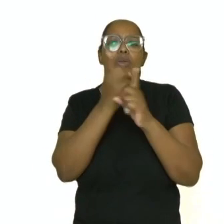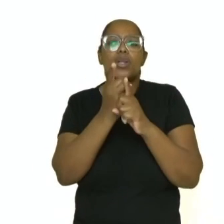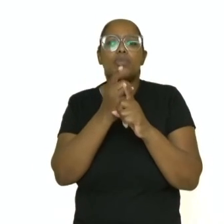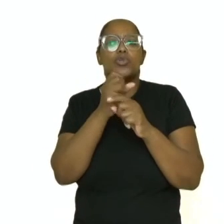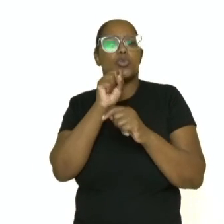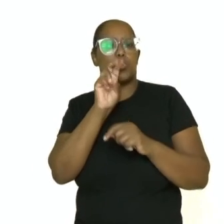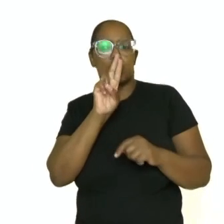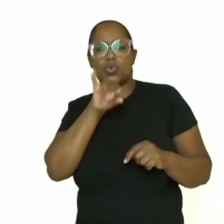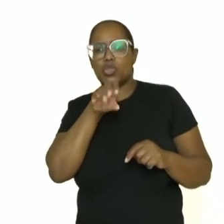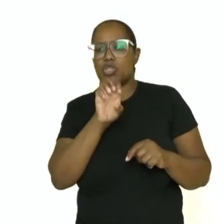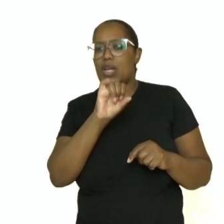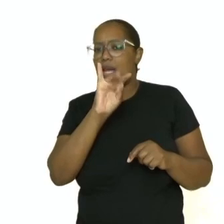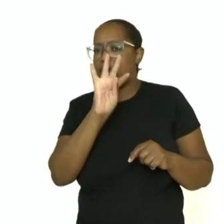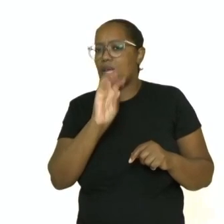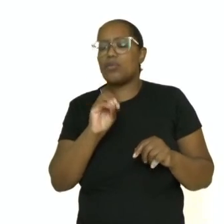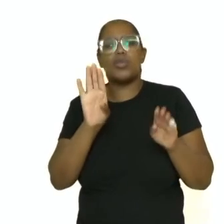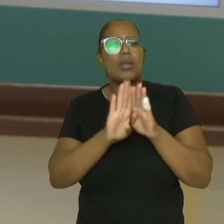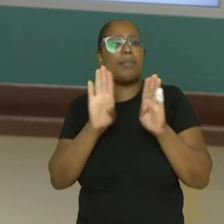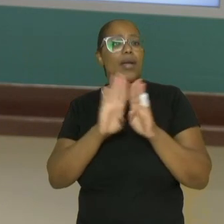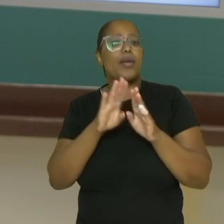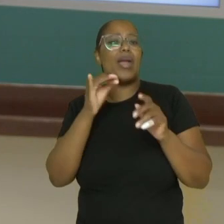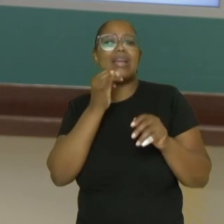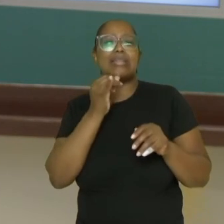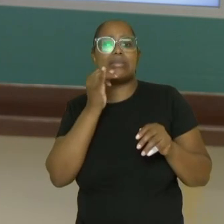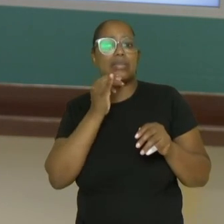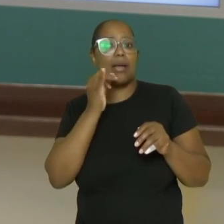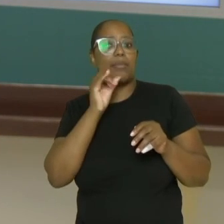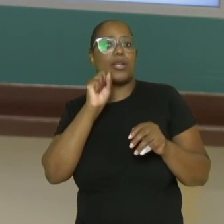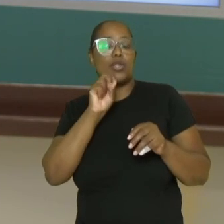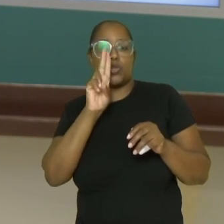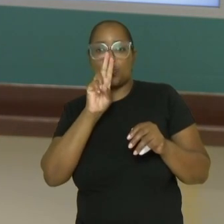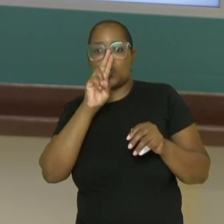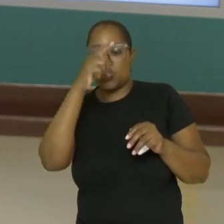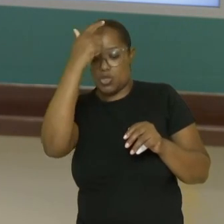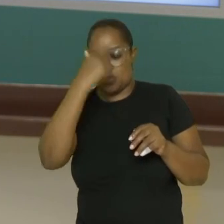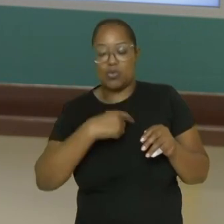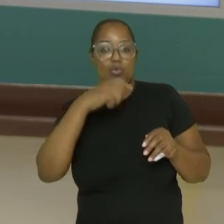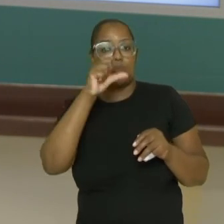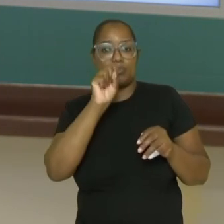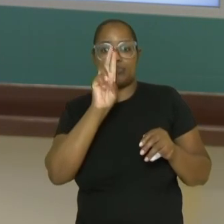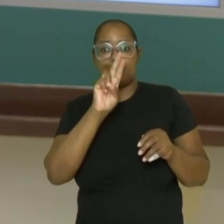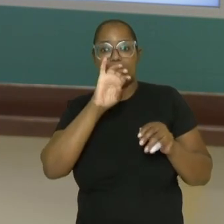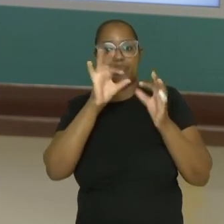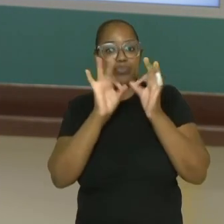e reconhecemos tipos de sujeito simples e também do sujeito